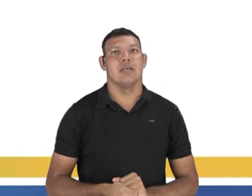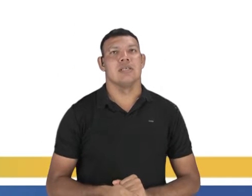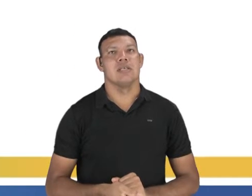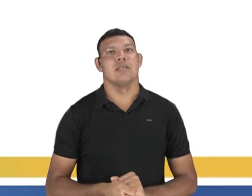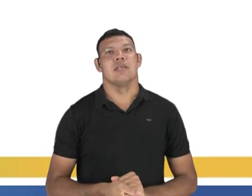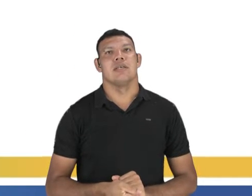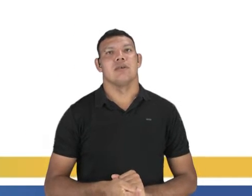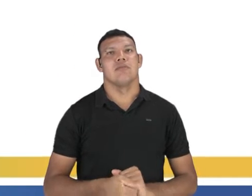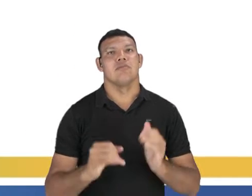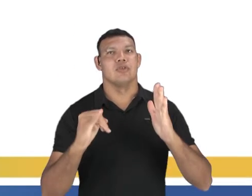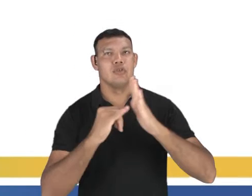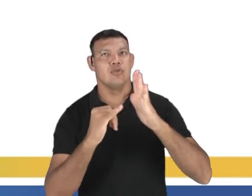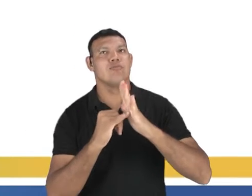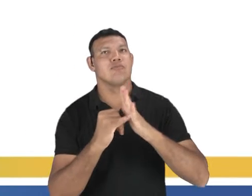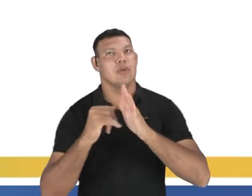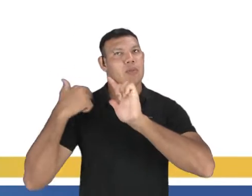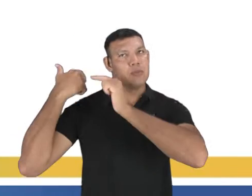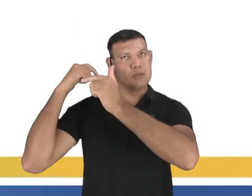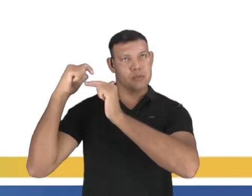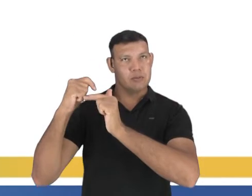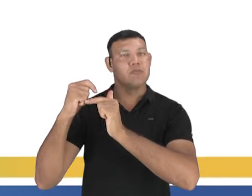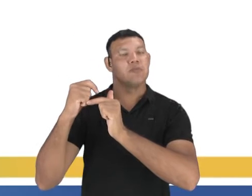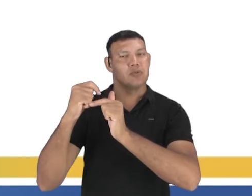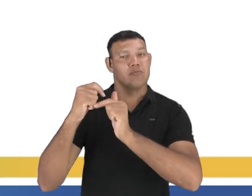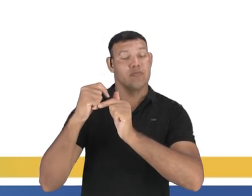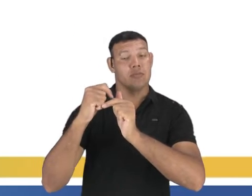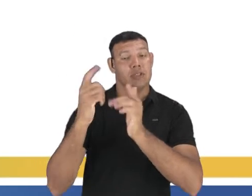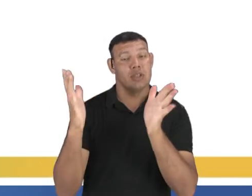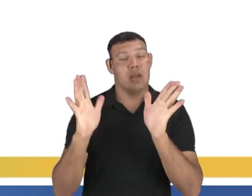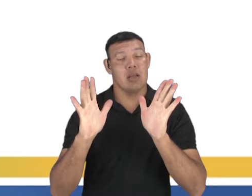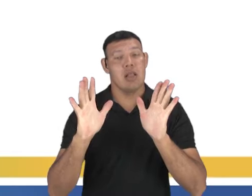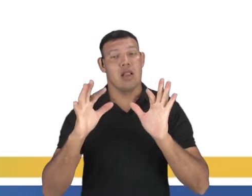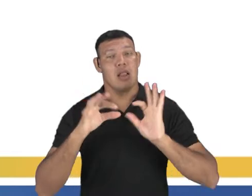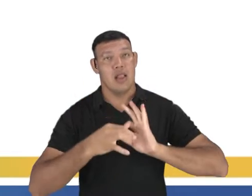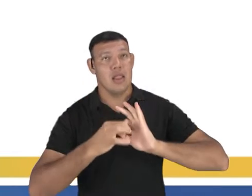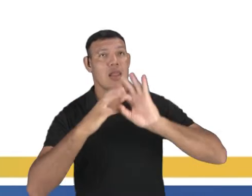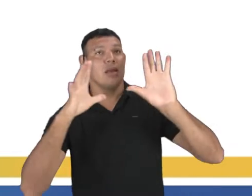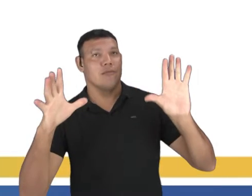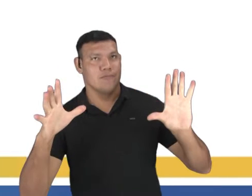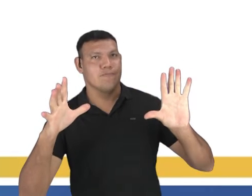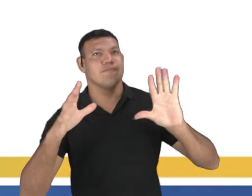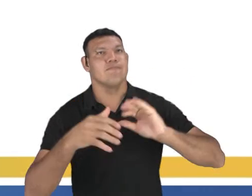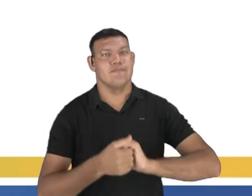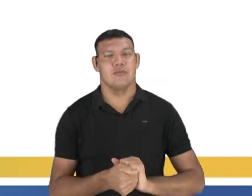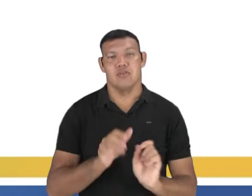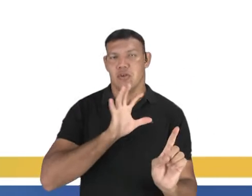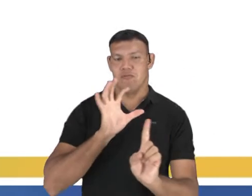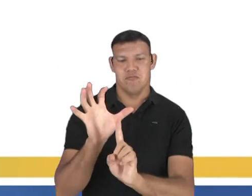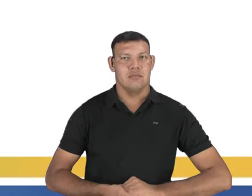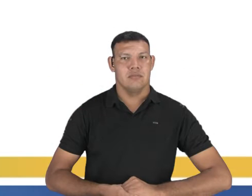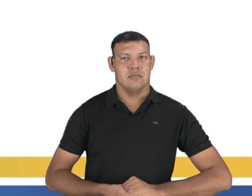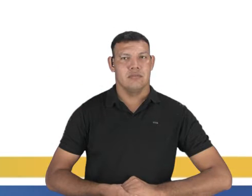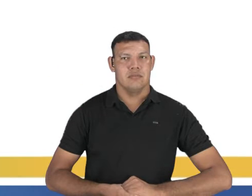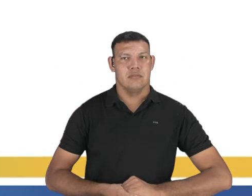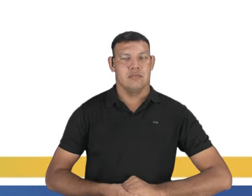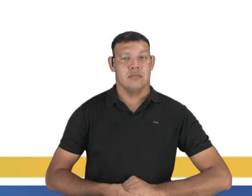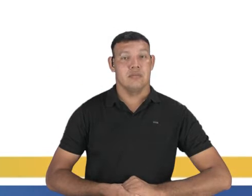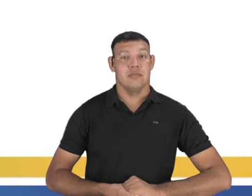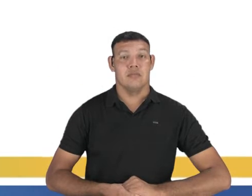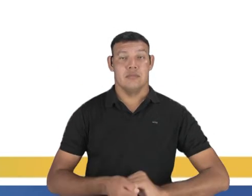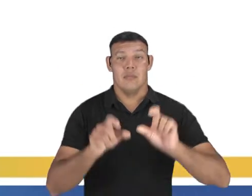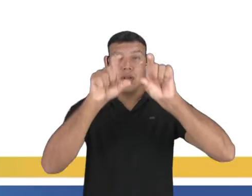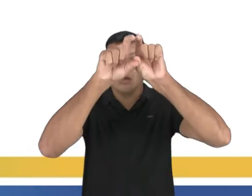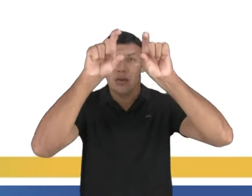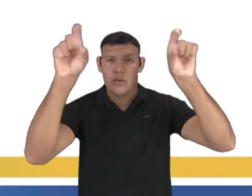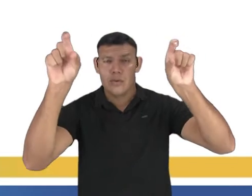à influência dos mandatários, retirado da obra Reforma Política no Brasil. Enfim, o